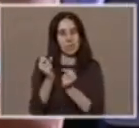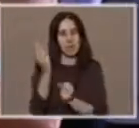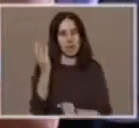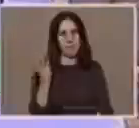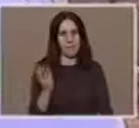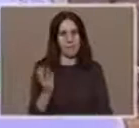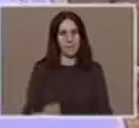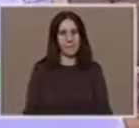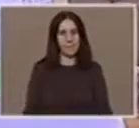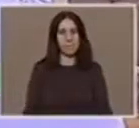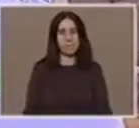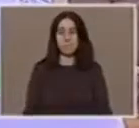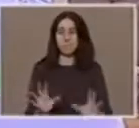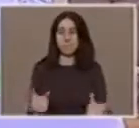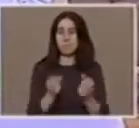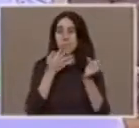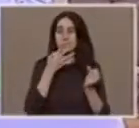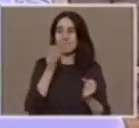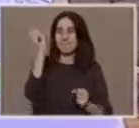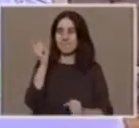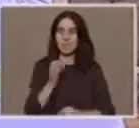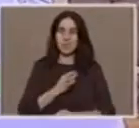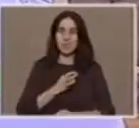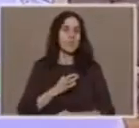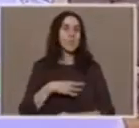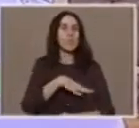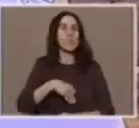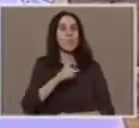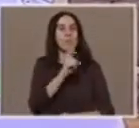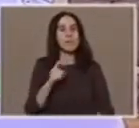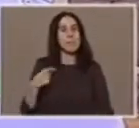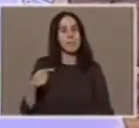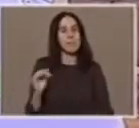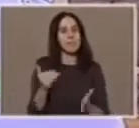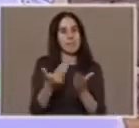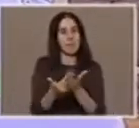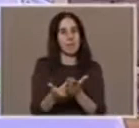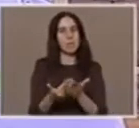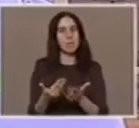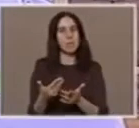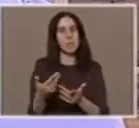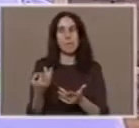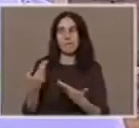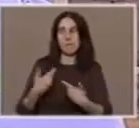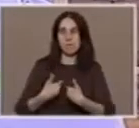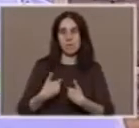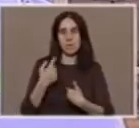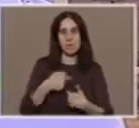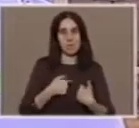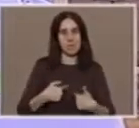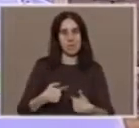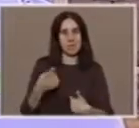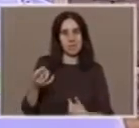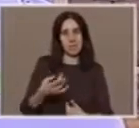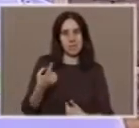mal. Livrai-nos de todo o mal, Senhor. Dai o mundo a paz em nossos dias, para que, ajudados pela vossa